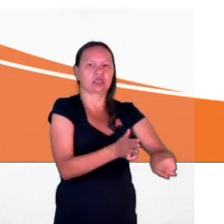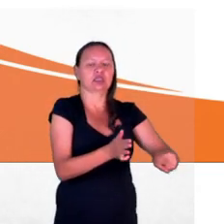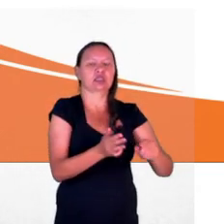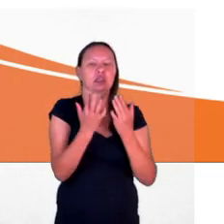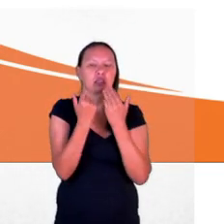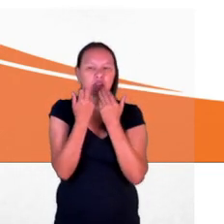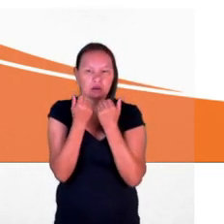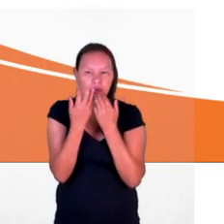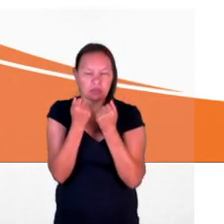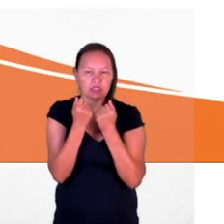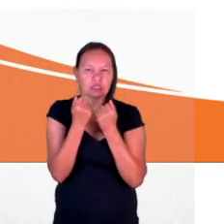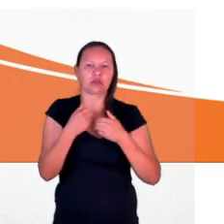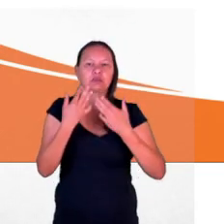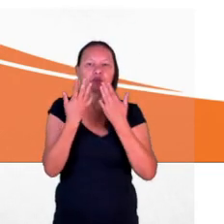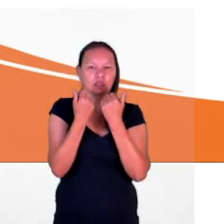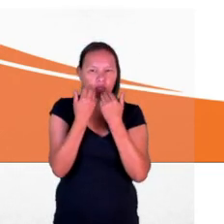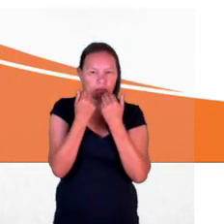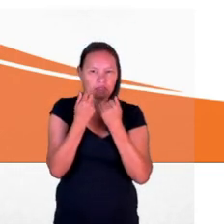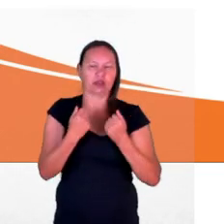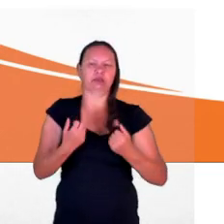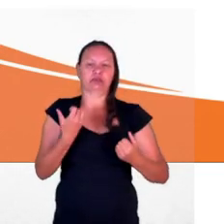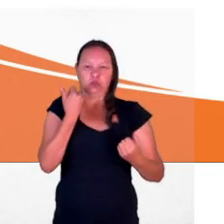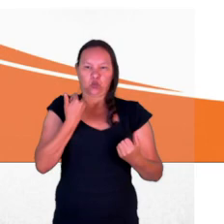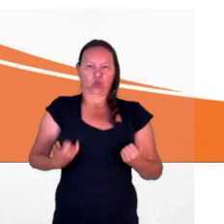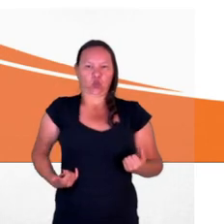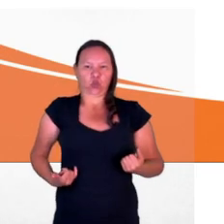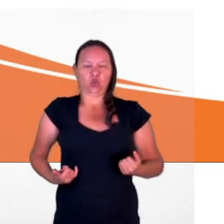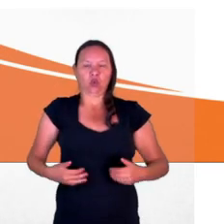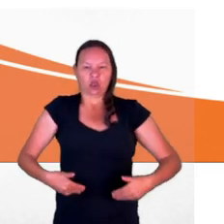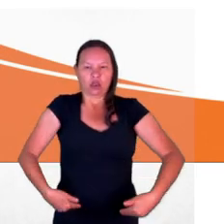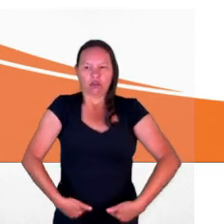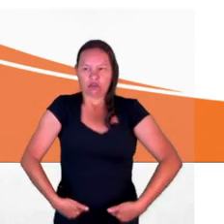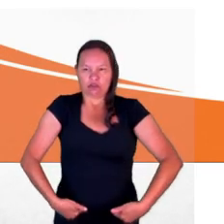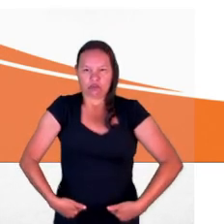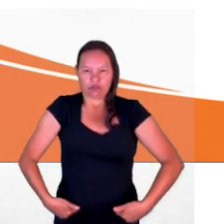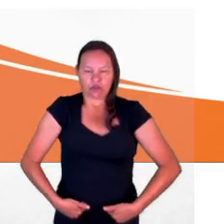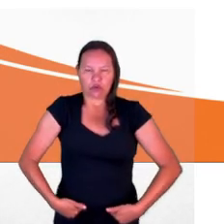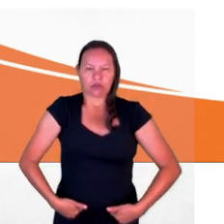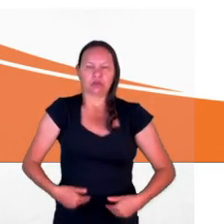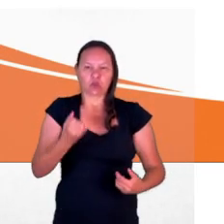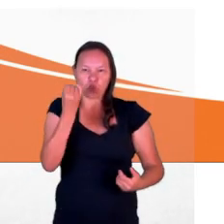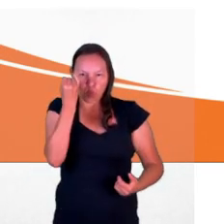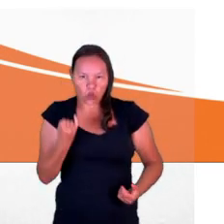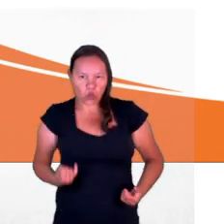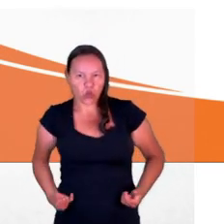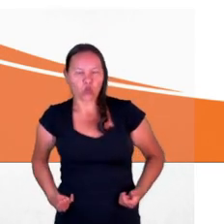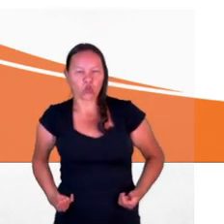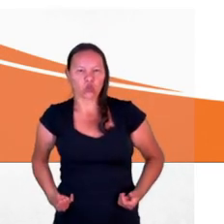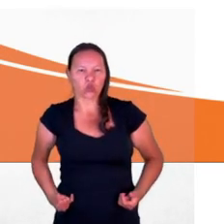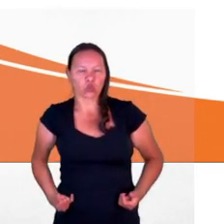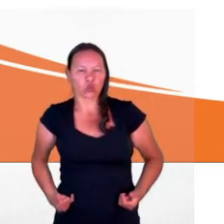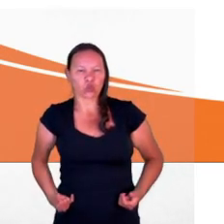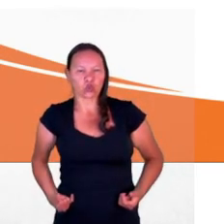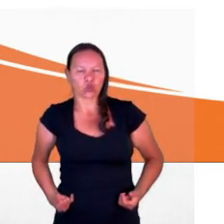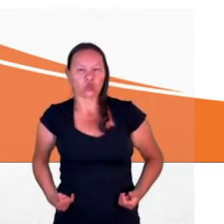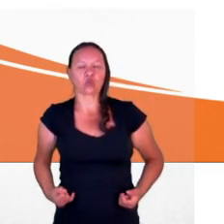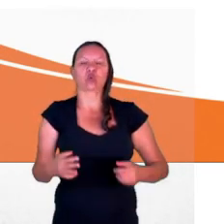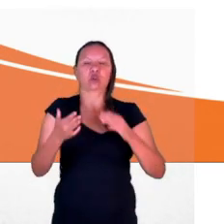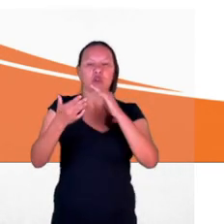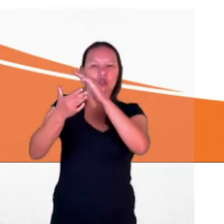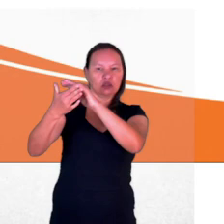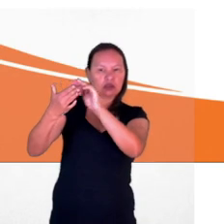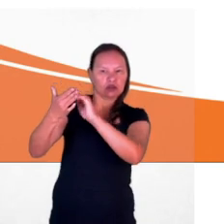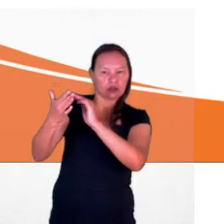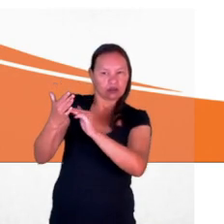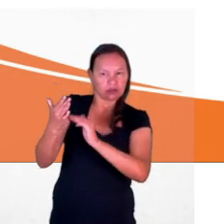e nutricional né em então a fome e a desnutrição elas são classificadas